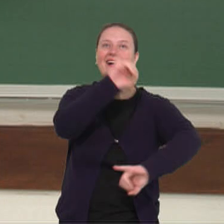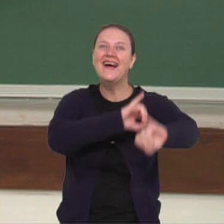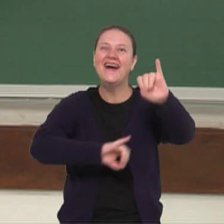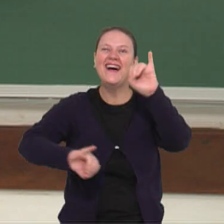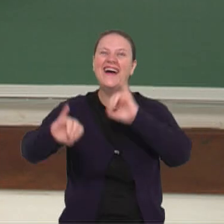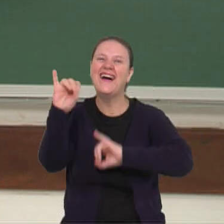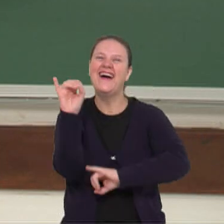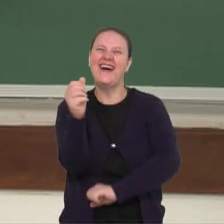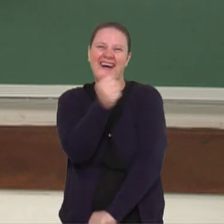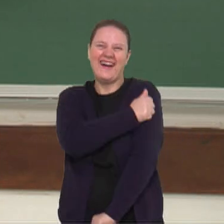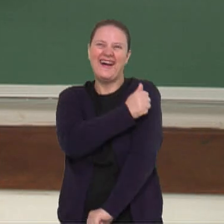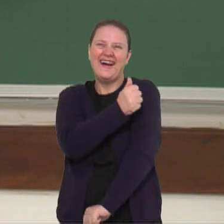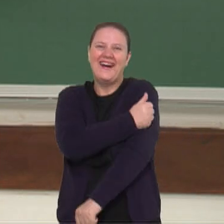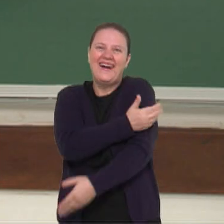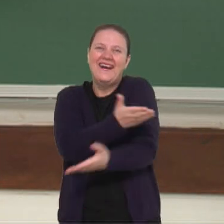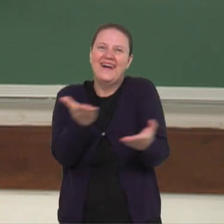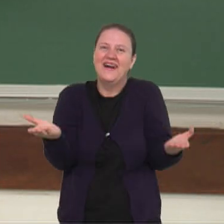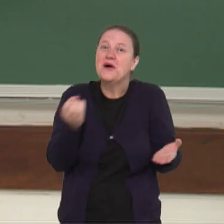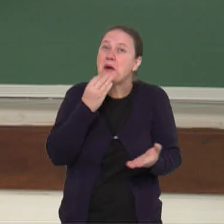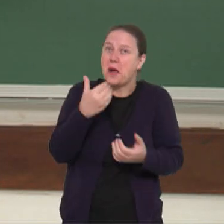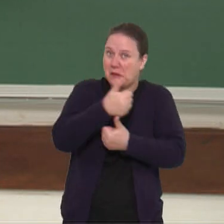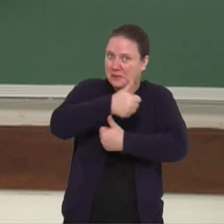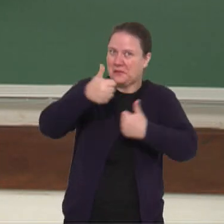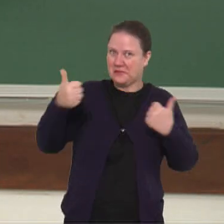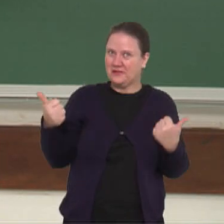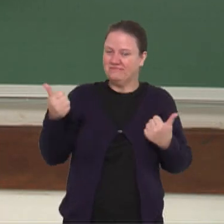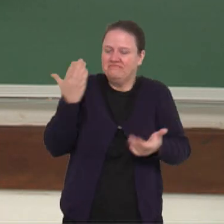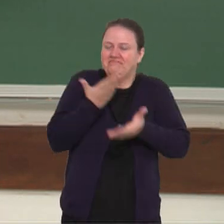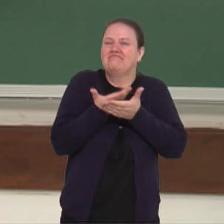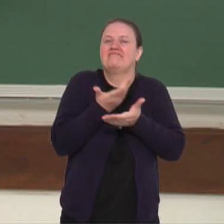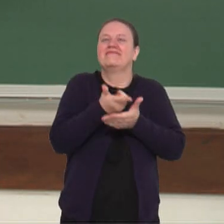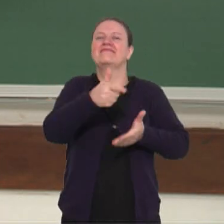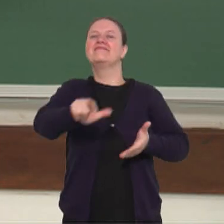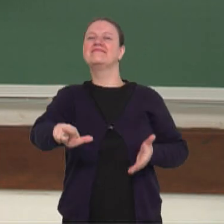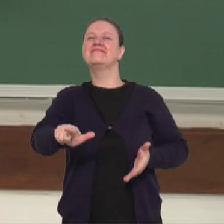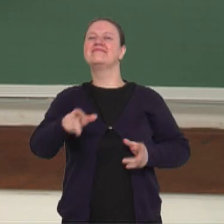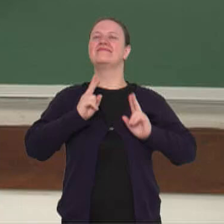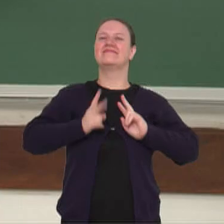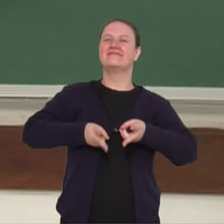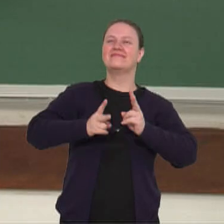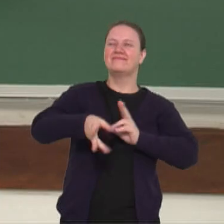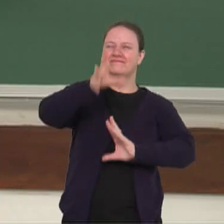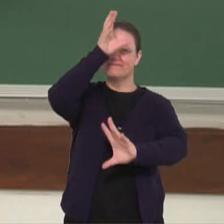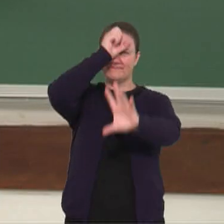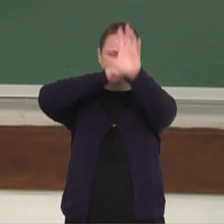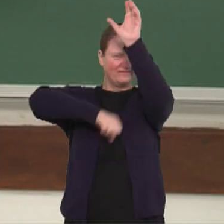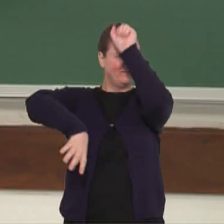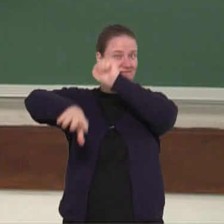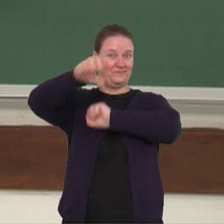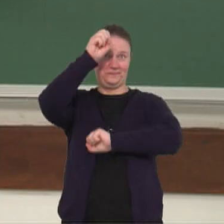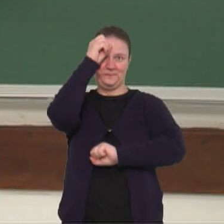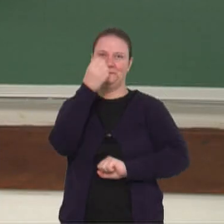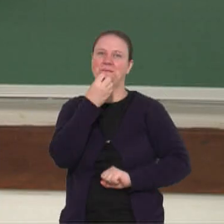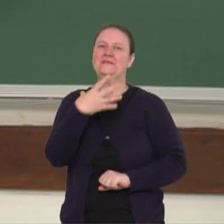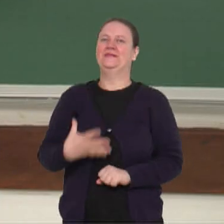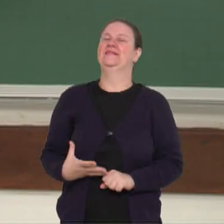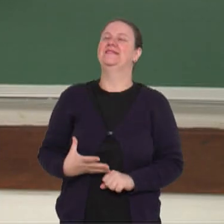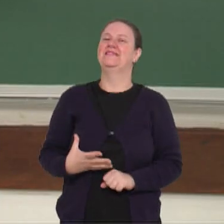Hello, how are you? Vamos para mais uma aula? É sempre bom aprender mais um pouquinho, não é verdade,